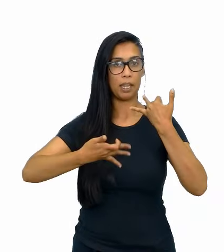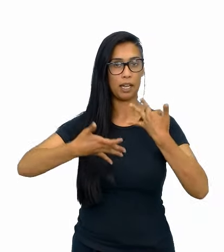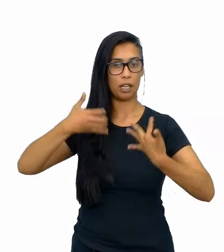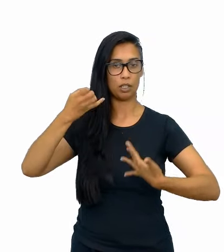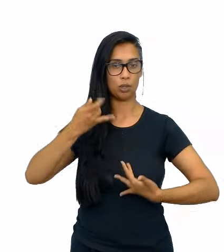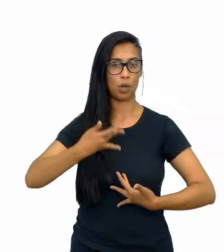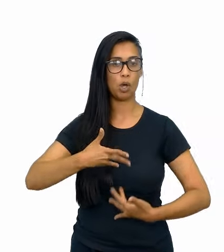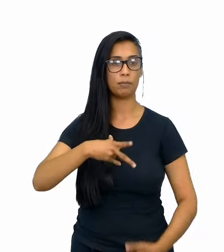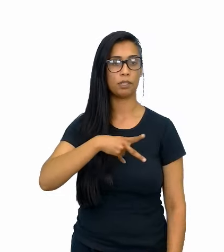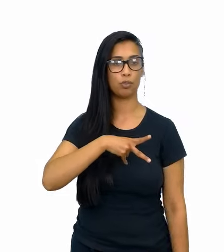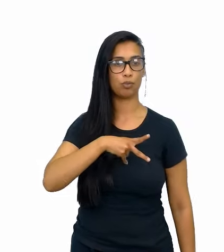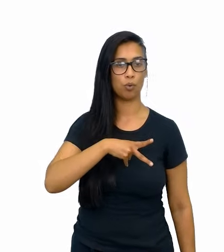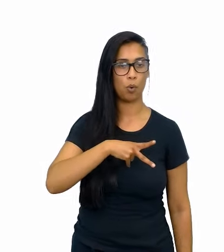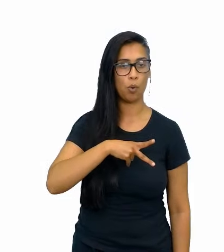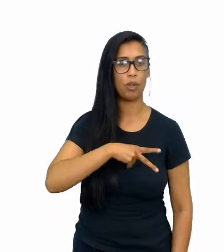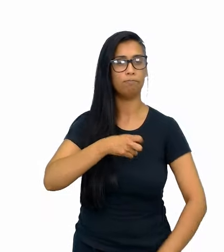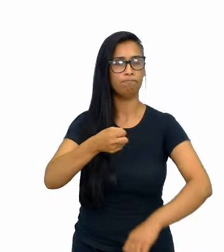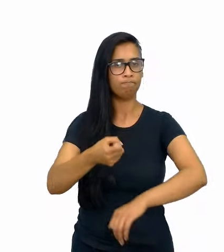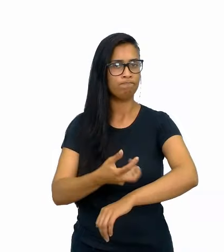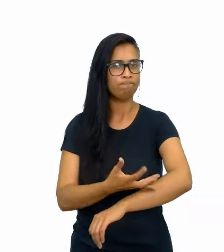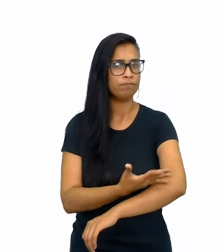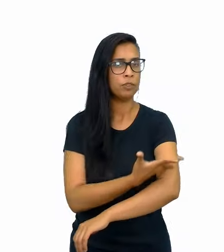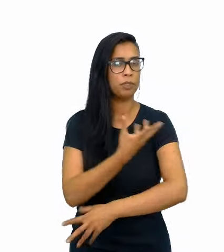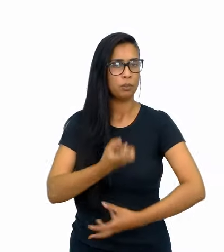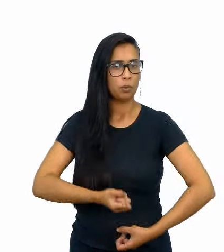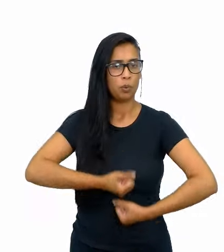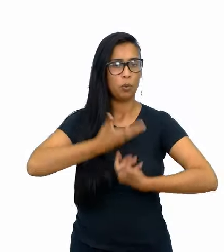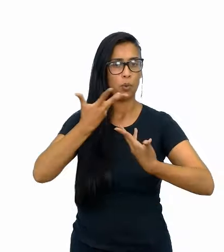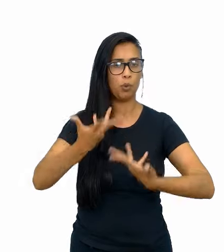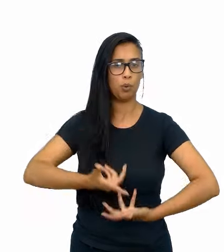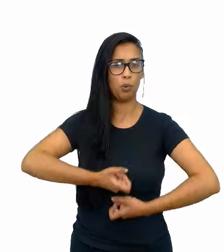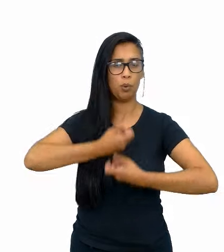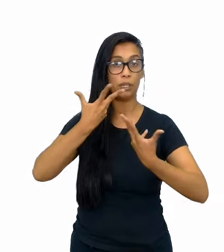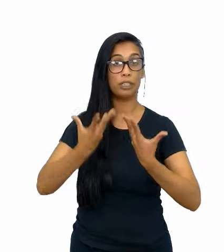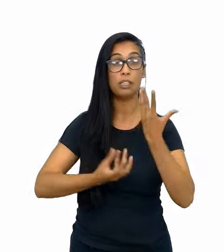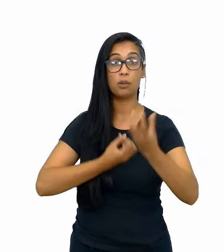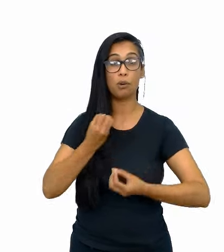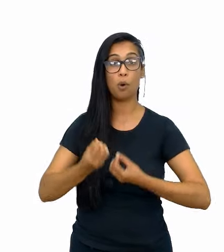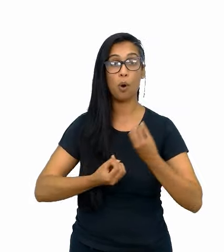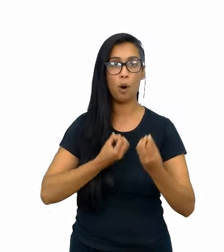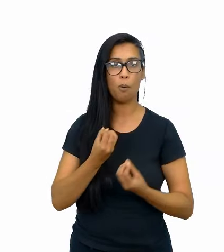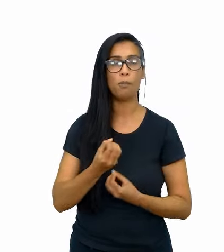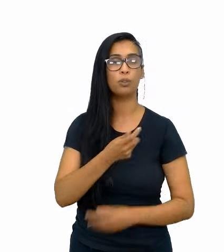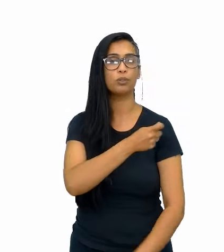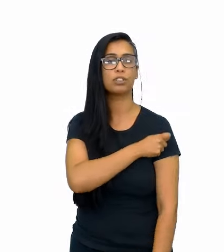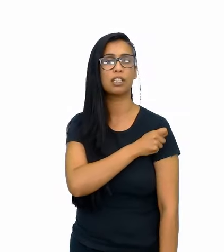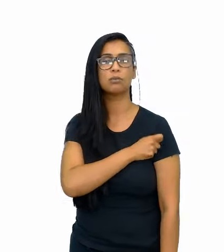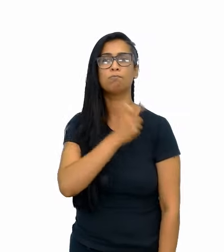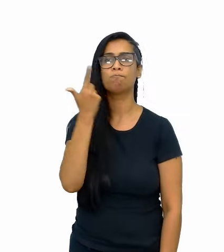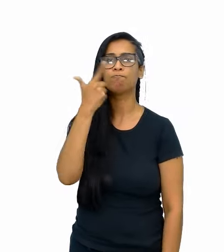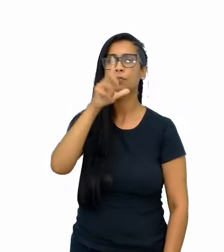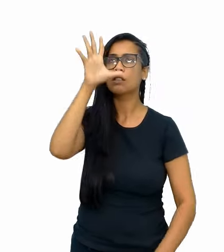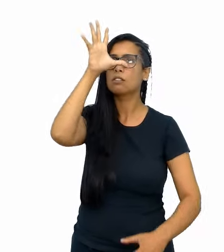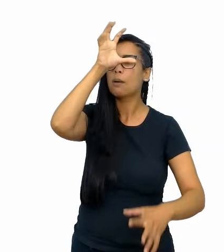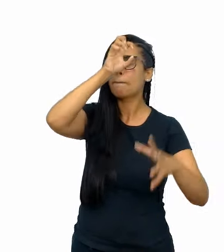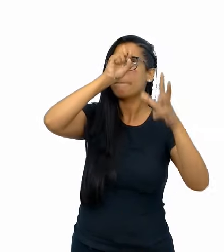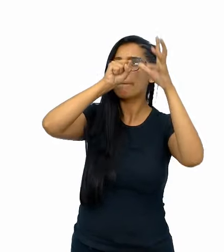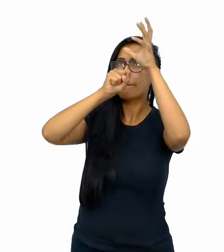propósitos comunicativo e didático. Então, o que os estudantes vão aprender ao longo da sequência didática e qual